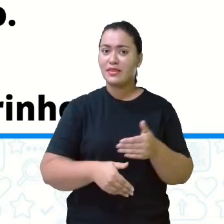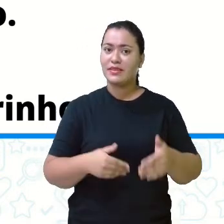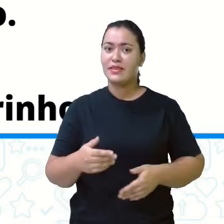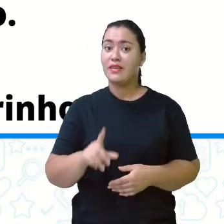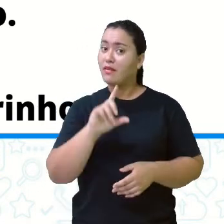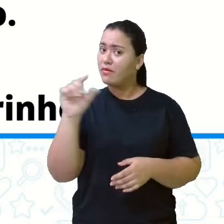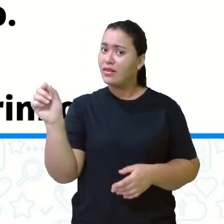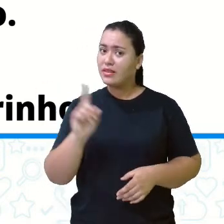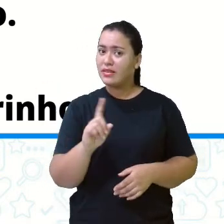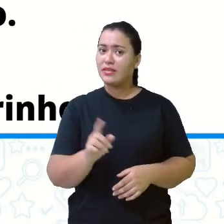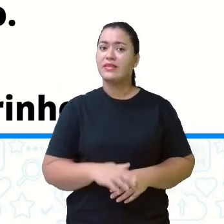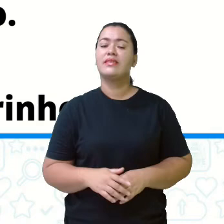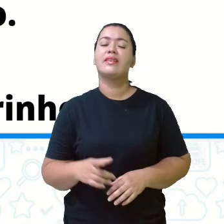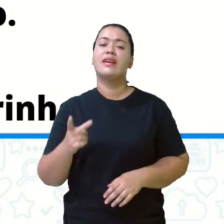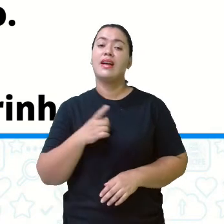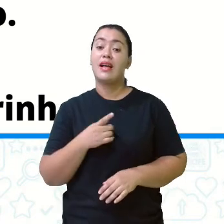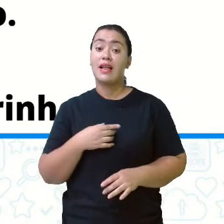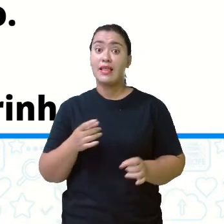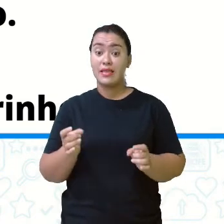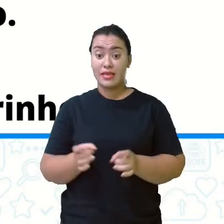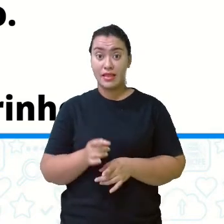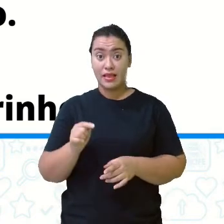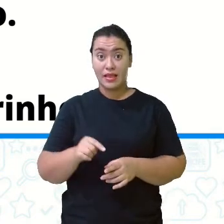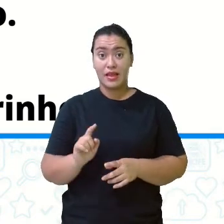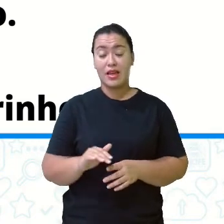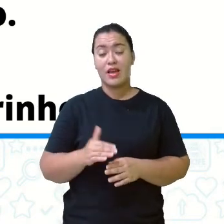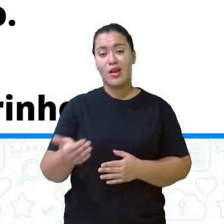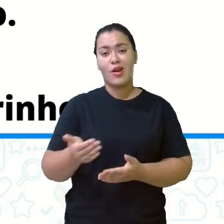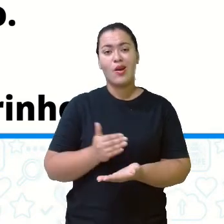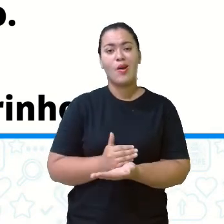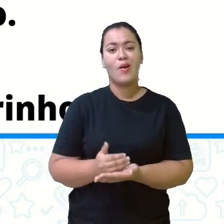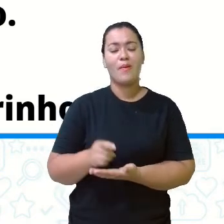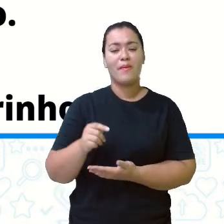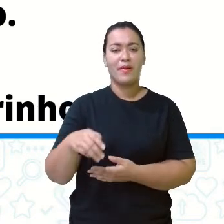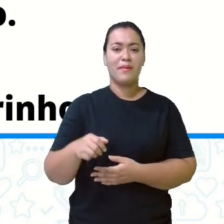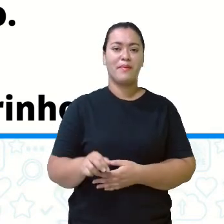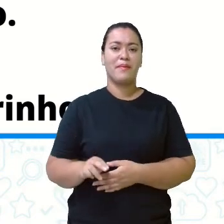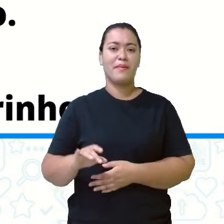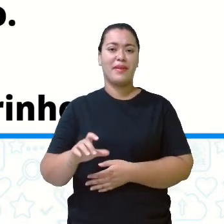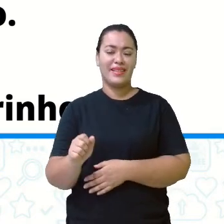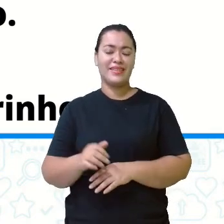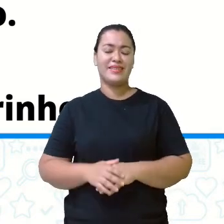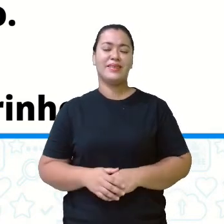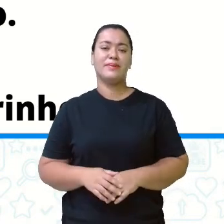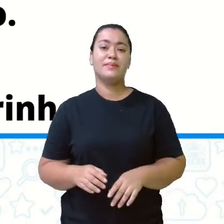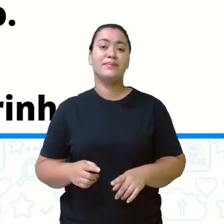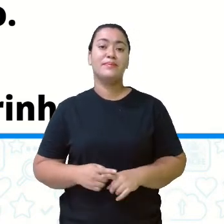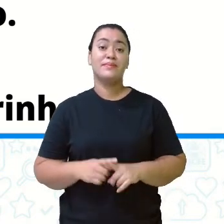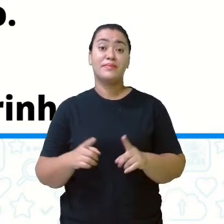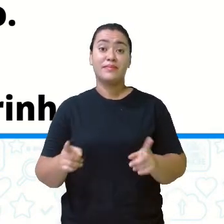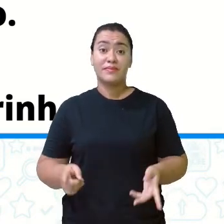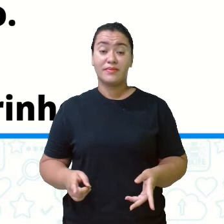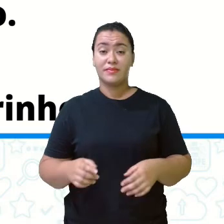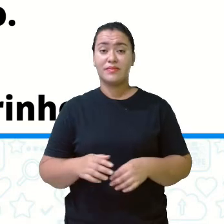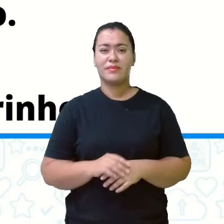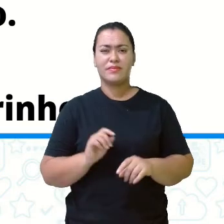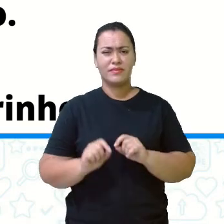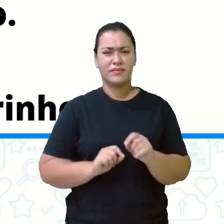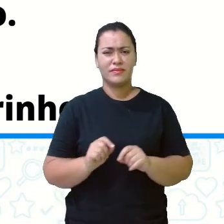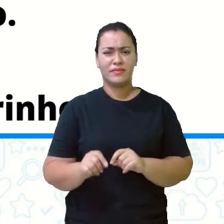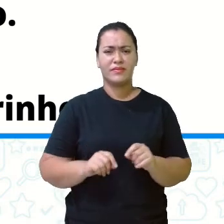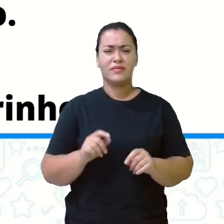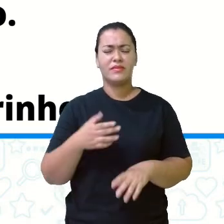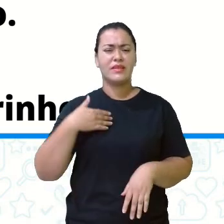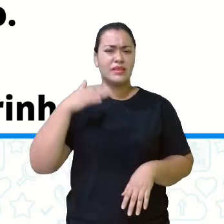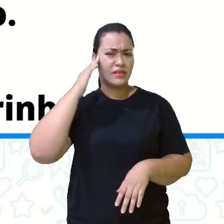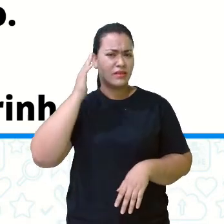gente? Vocês sabem que terminando a minha aula, começa a da professora Márcia imediatamente. Mas eu vou deixar de enrolar e saber